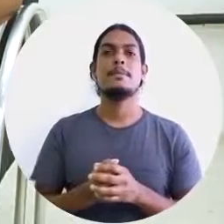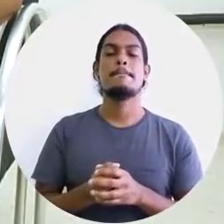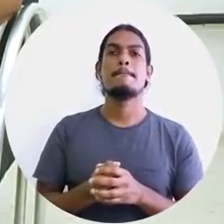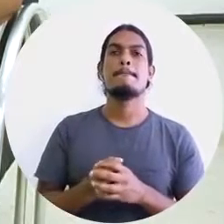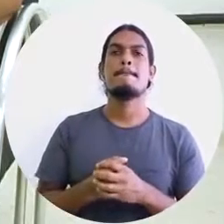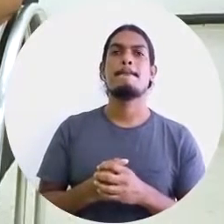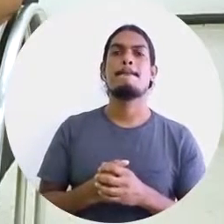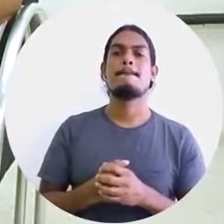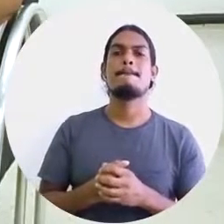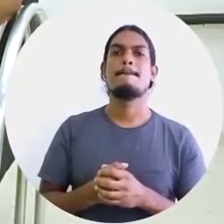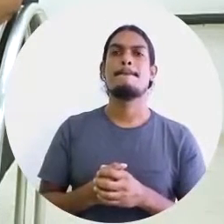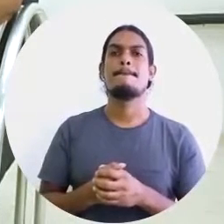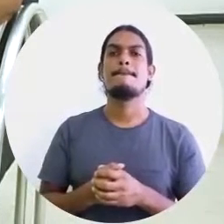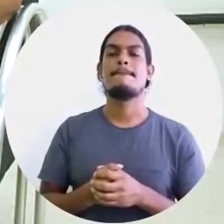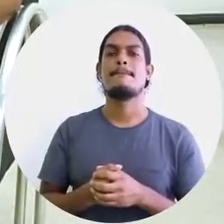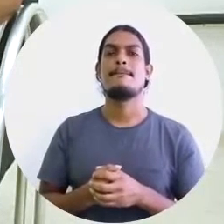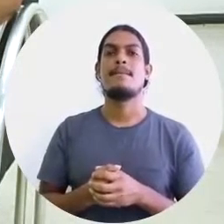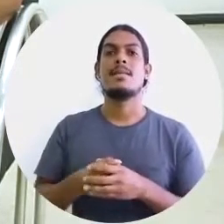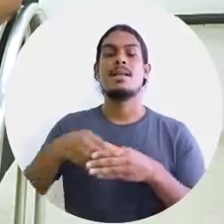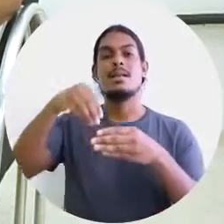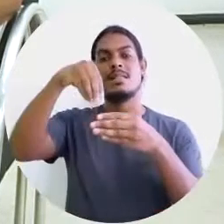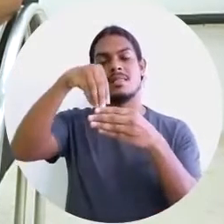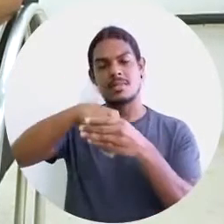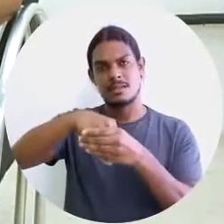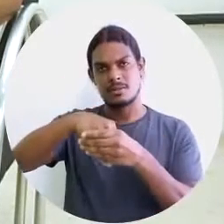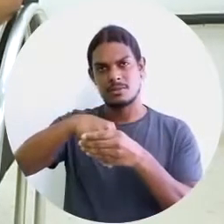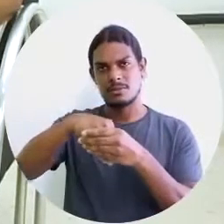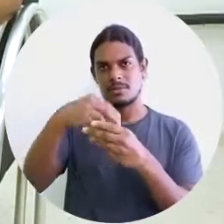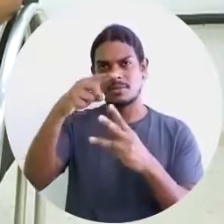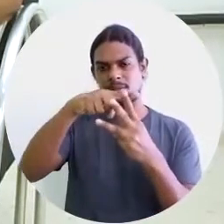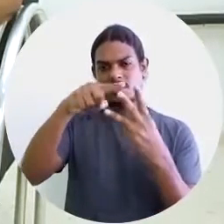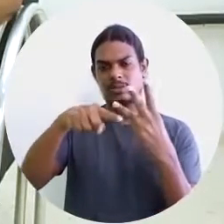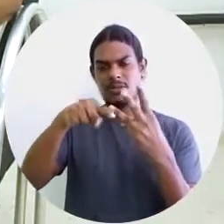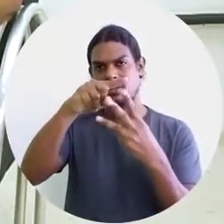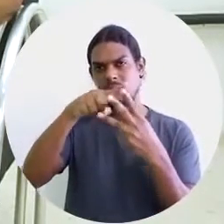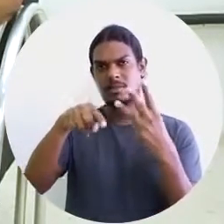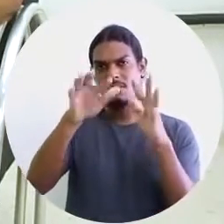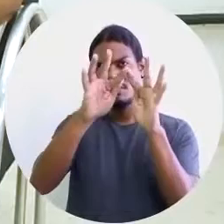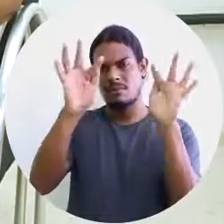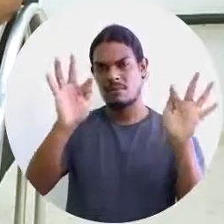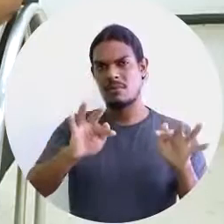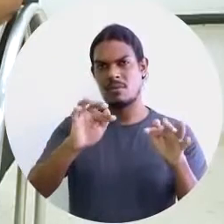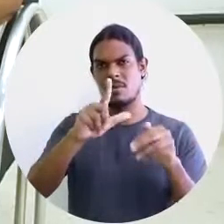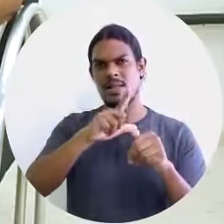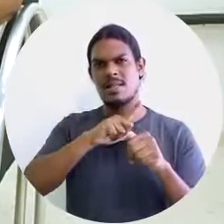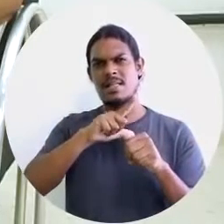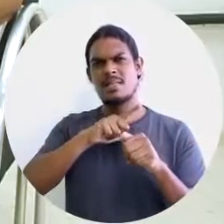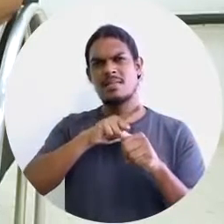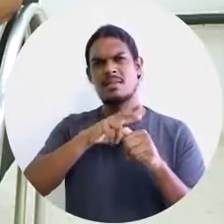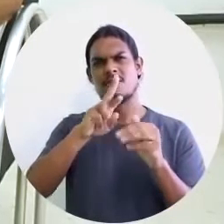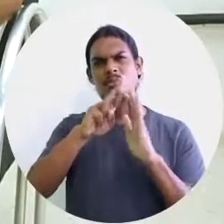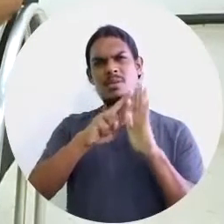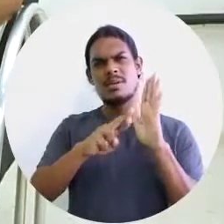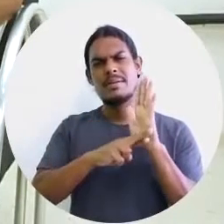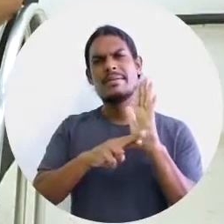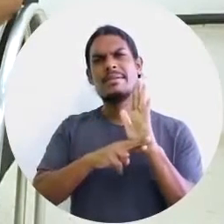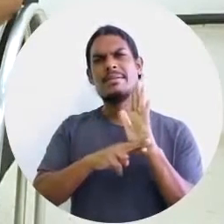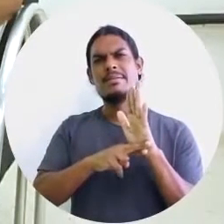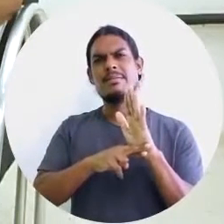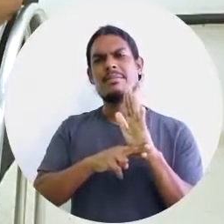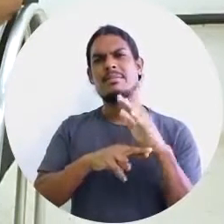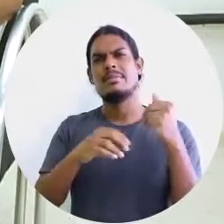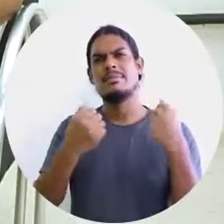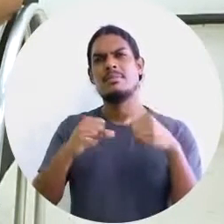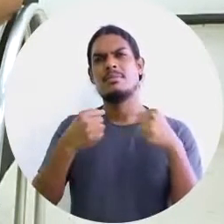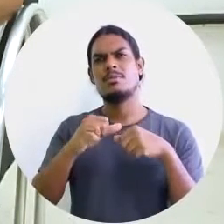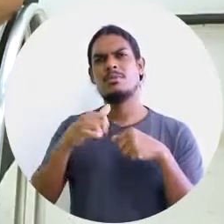Né? Dentro dessas três possibilidades, existe uma hierarquia de prioridades para